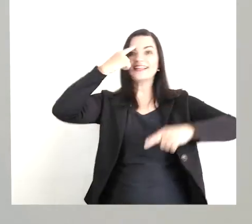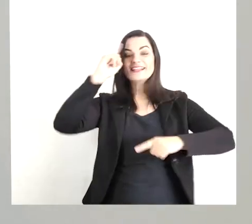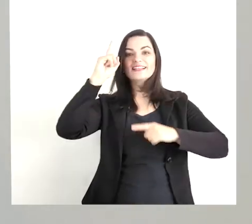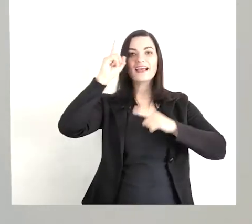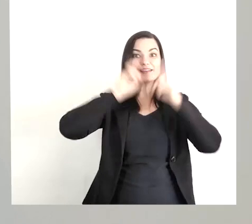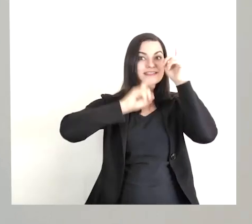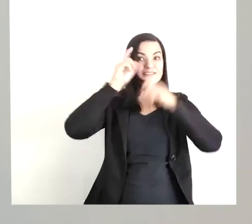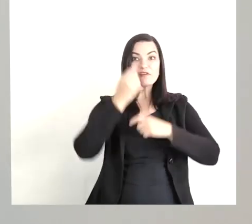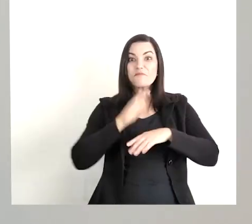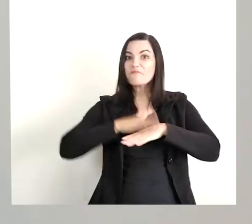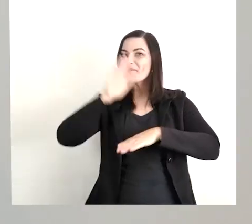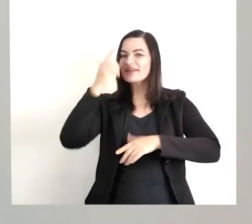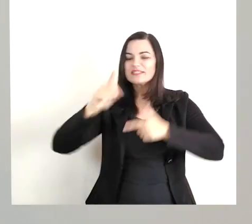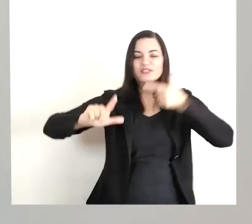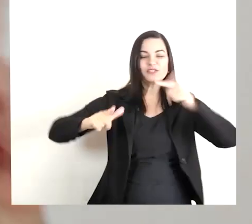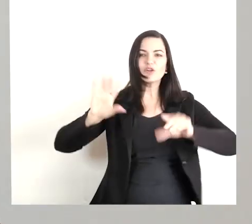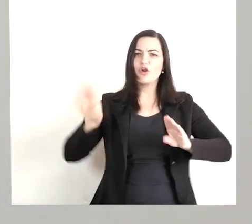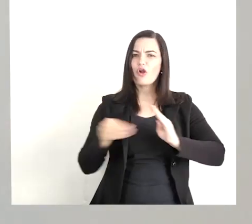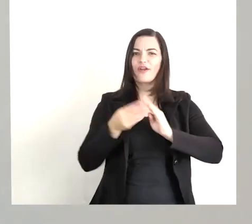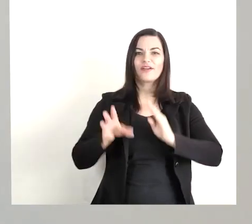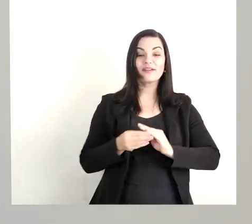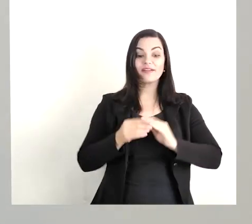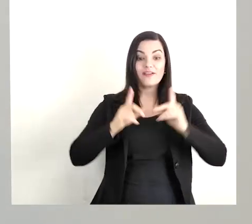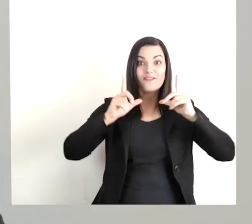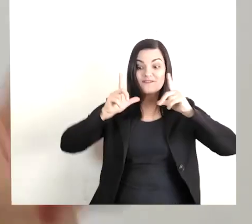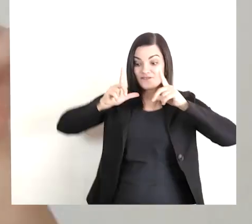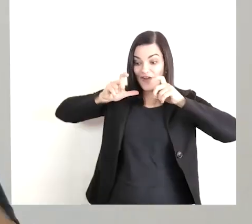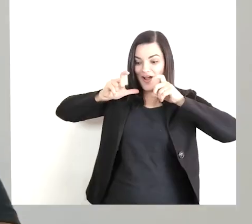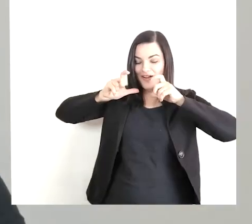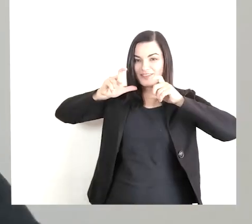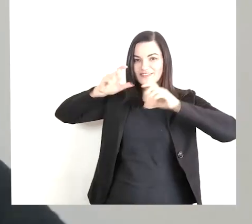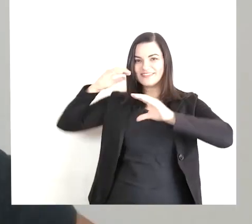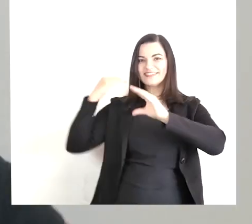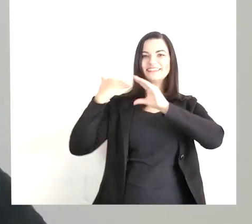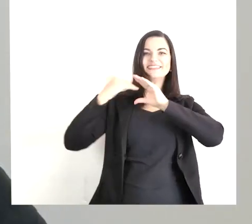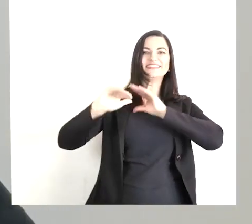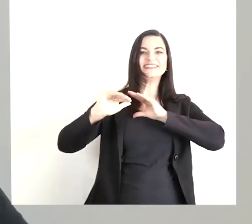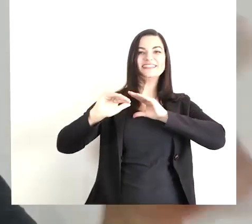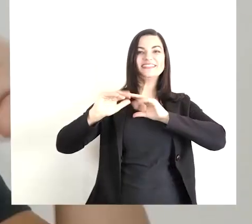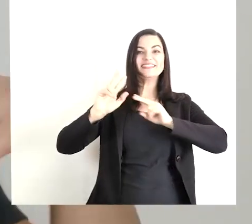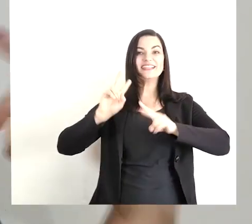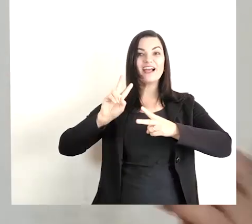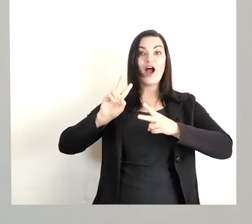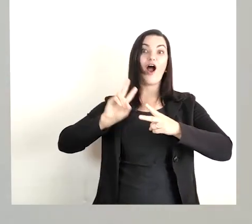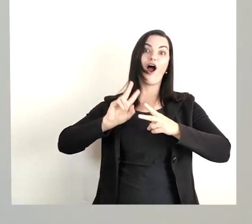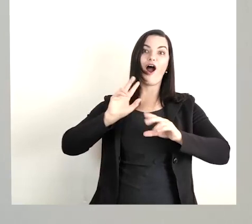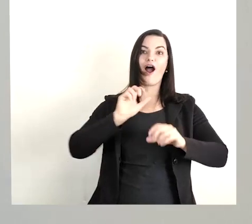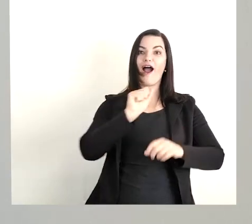outras expressões, tá? Tirem uma foto e postem na rede social com o